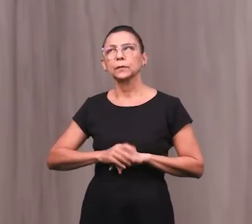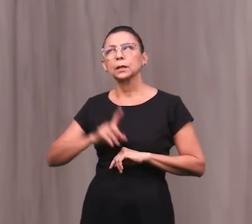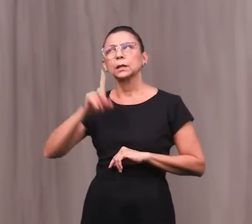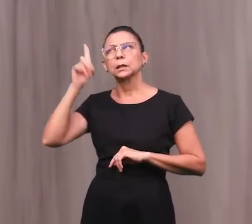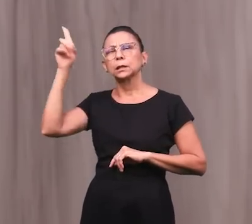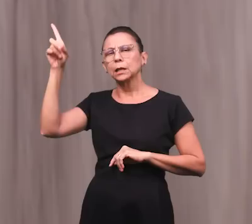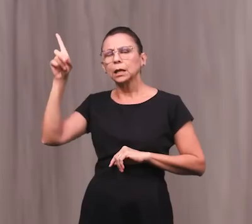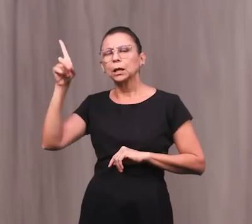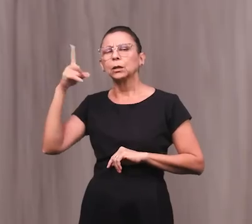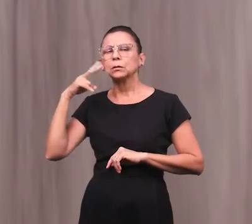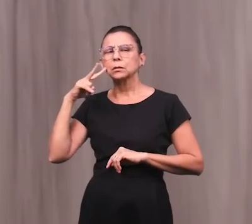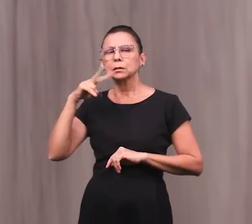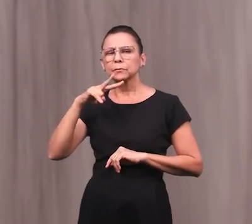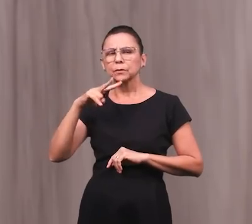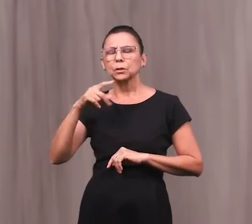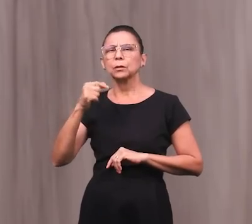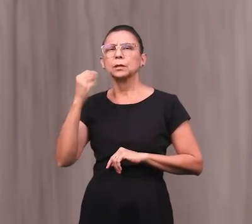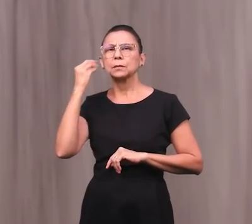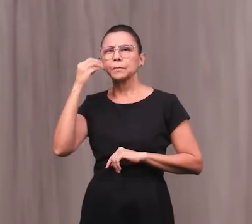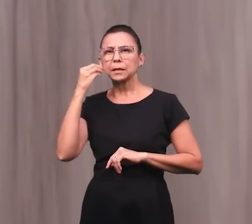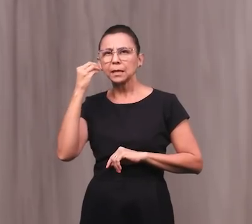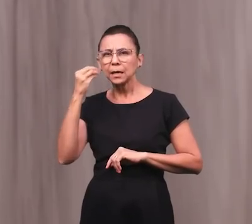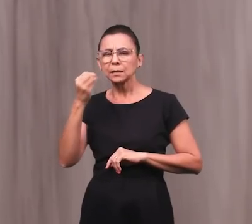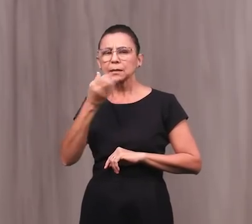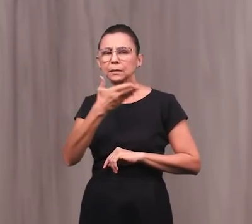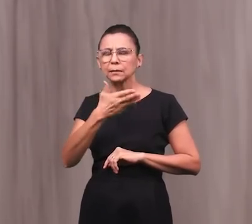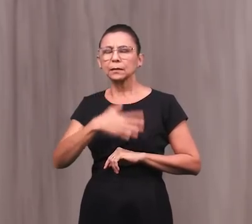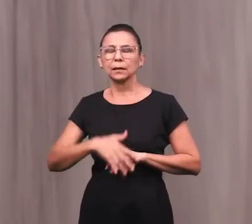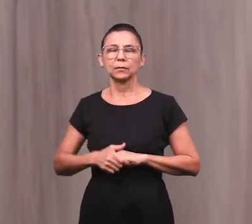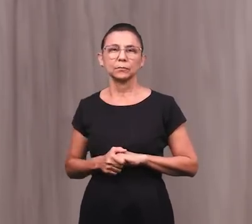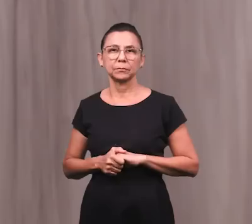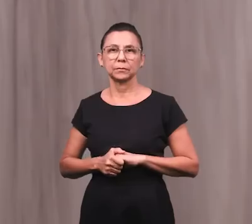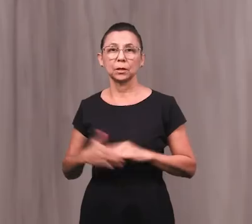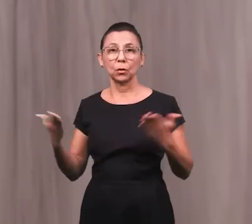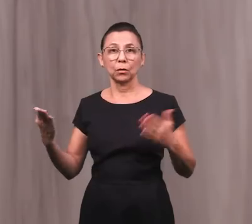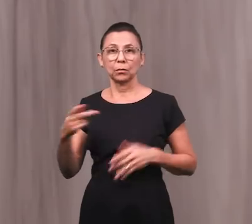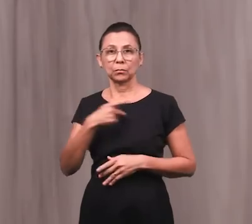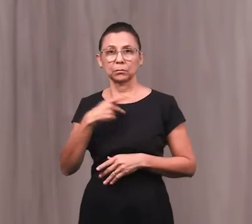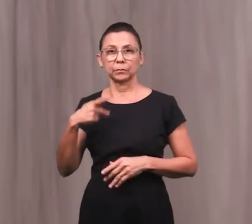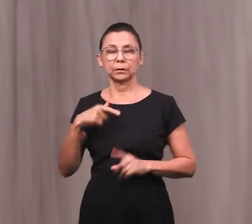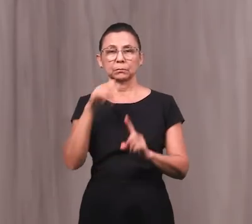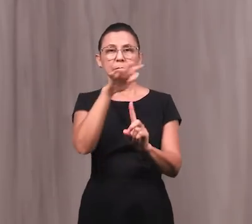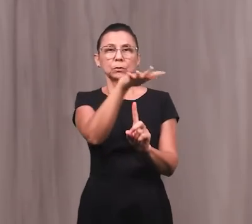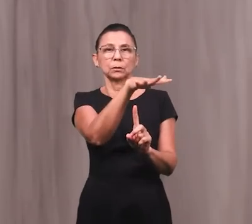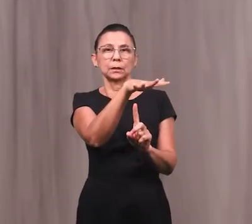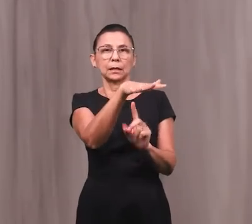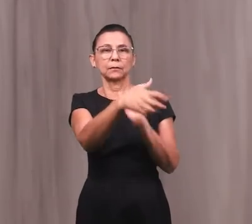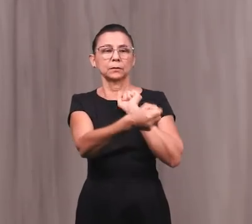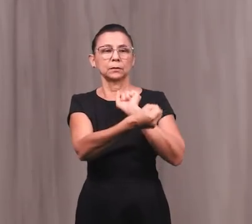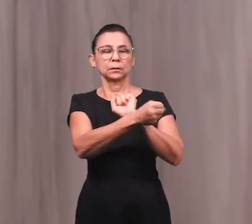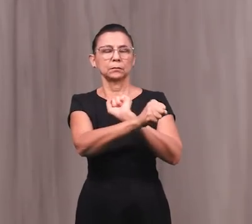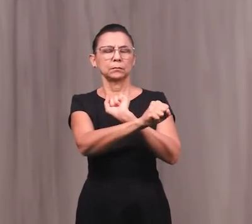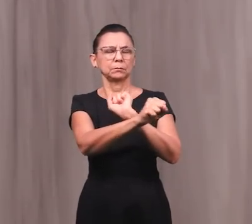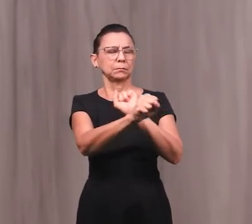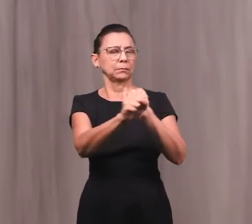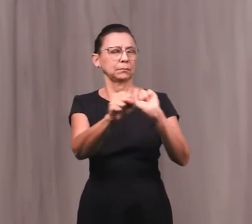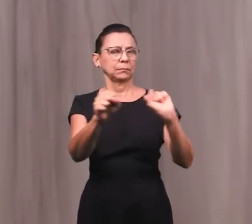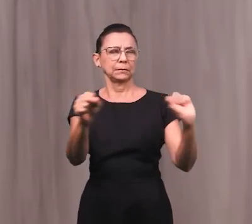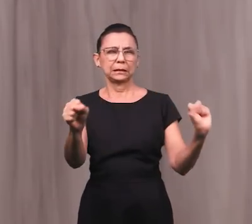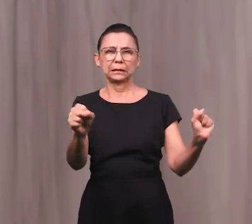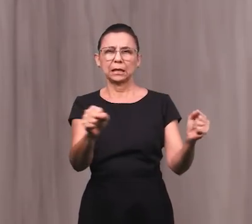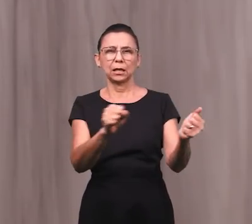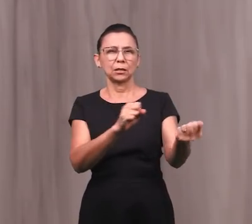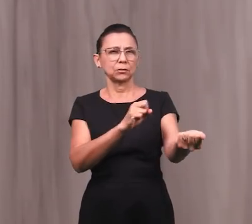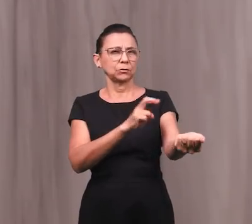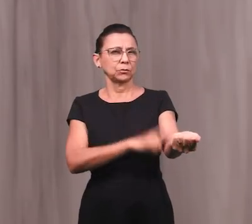lhe dar uma experiência com o poder do Senhor. E na imposição de mãos, essa experiência lhe dará uma libertação completa